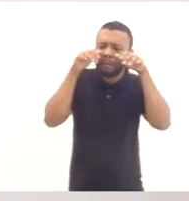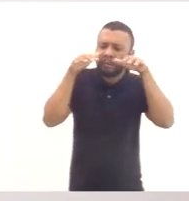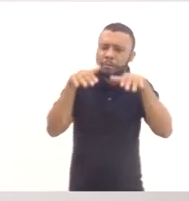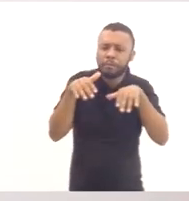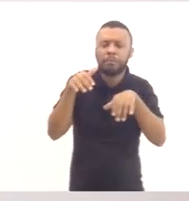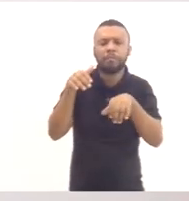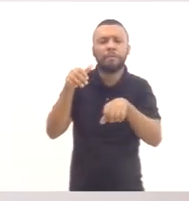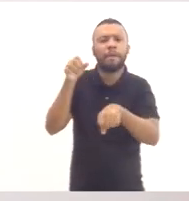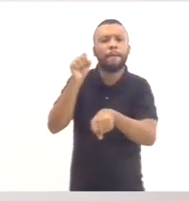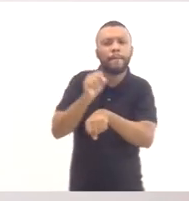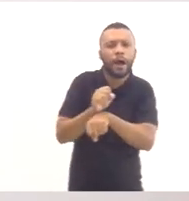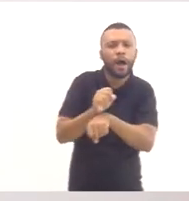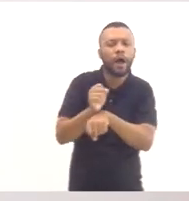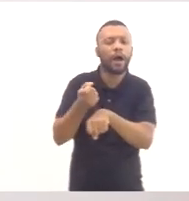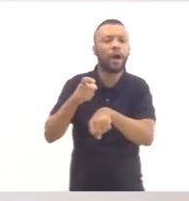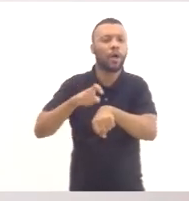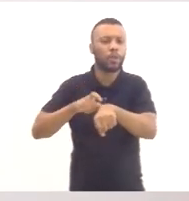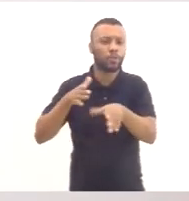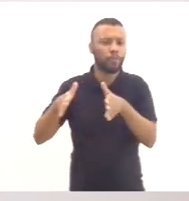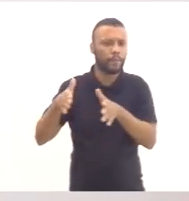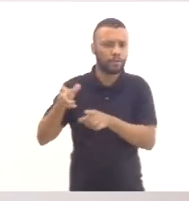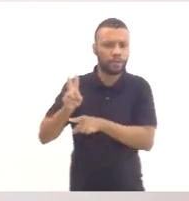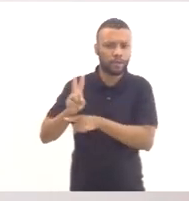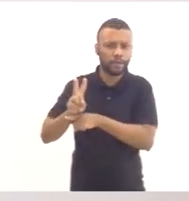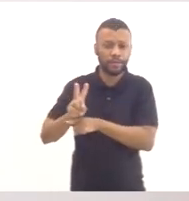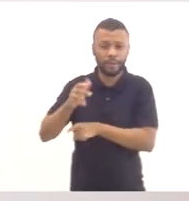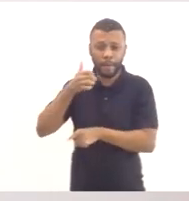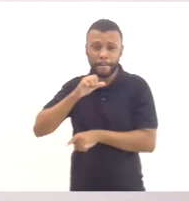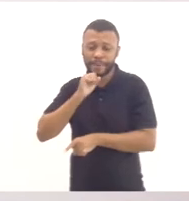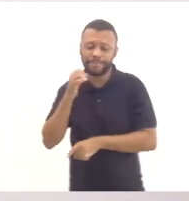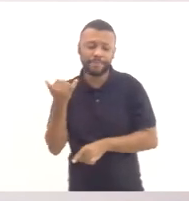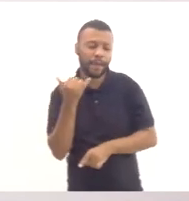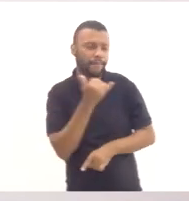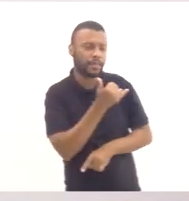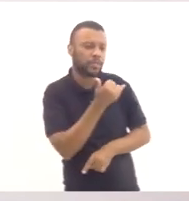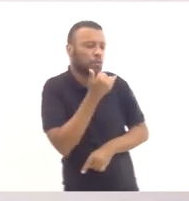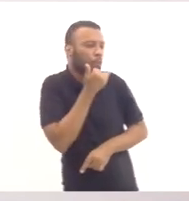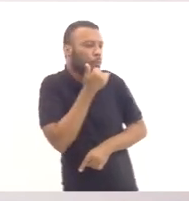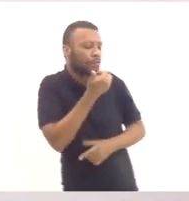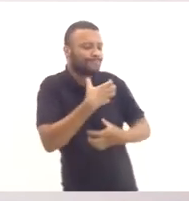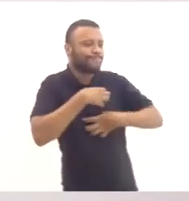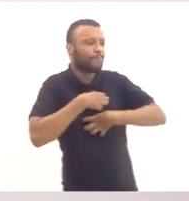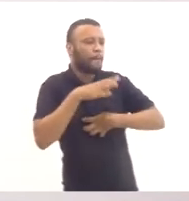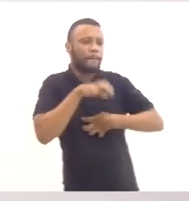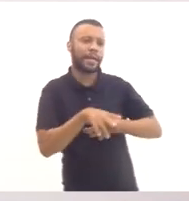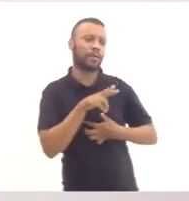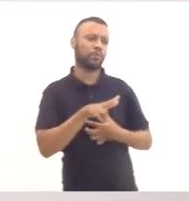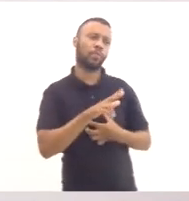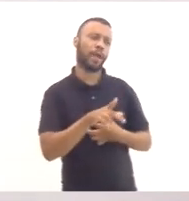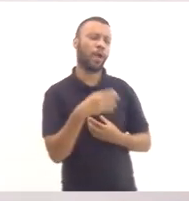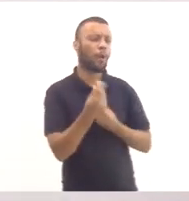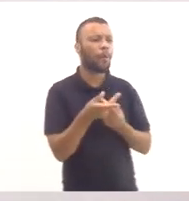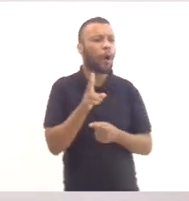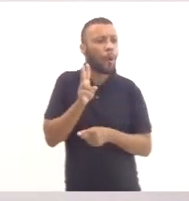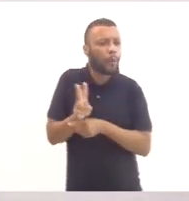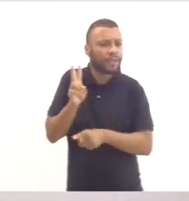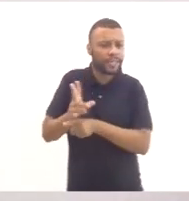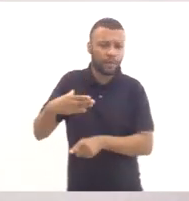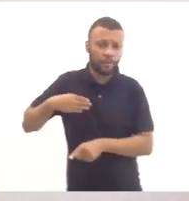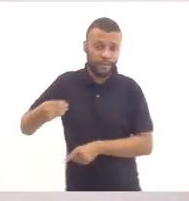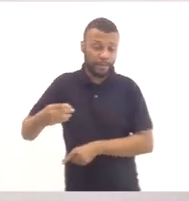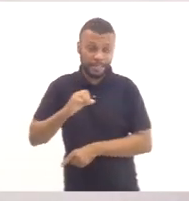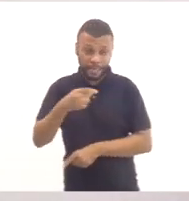um atendimento uma mãe diz eu não estou bem como eu posso cuidar do meu filho se eu não estou